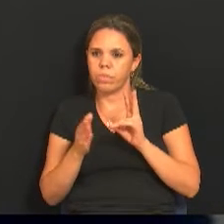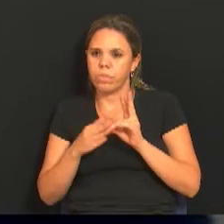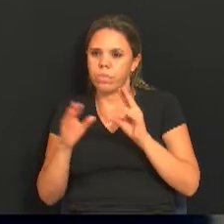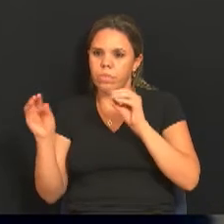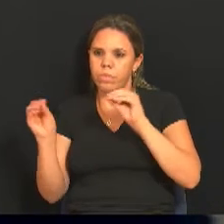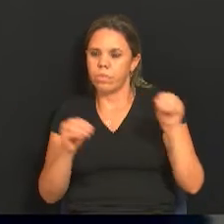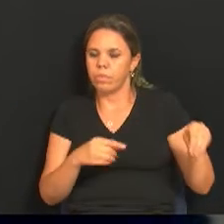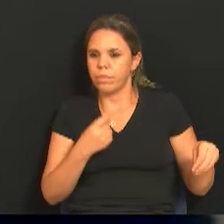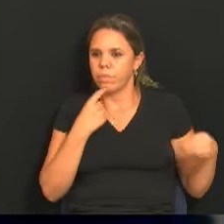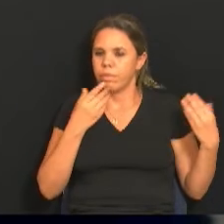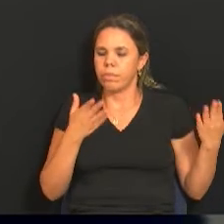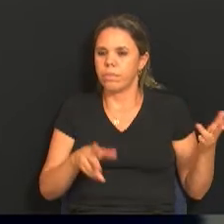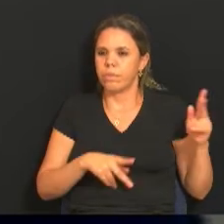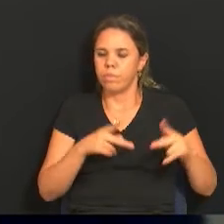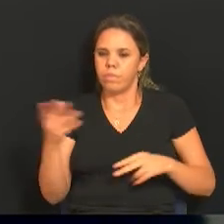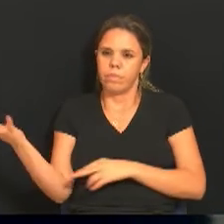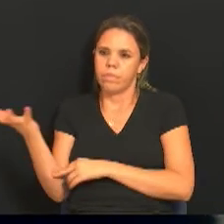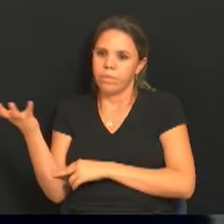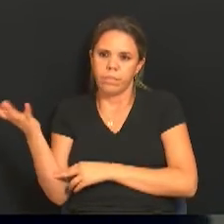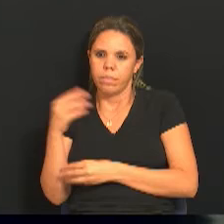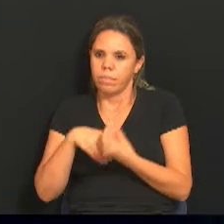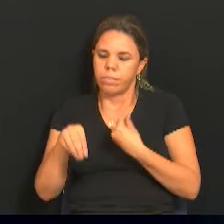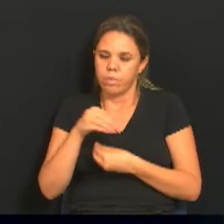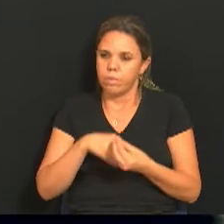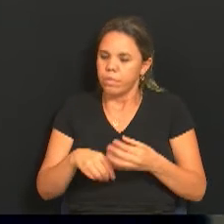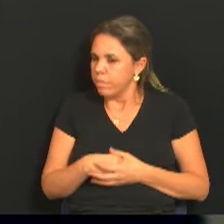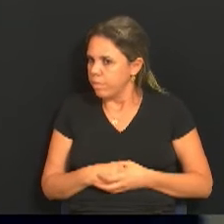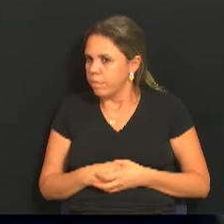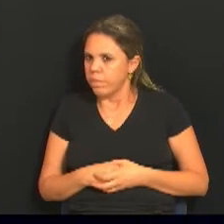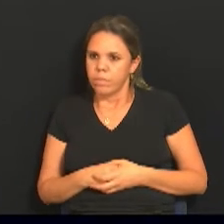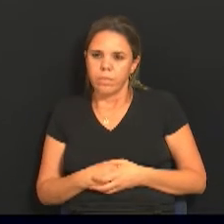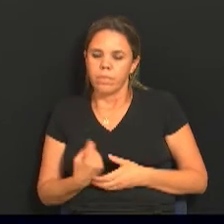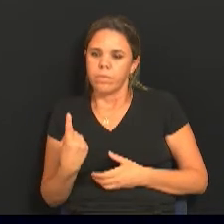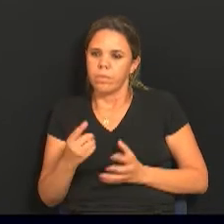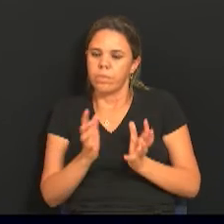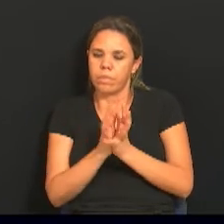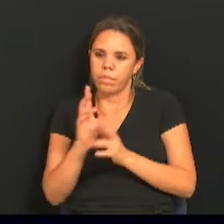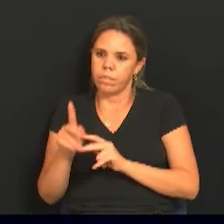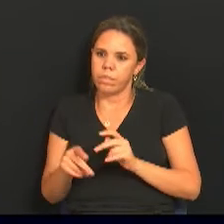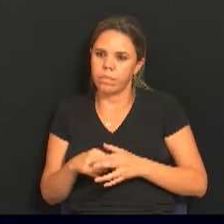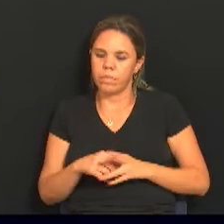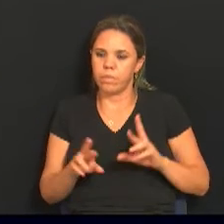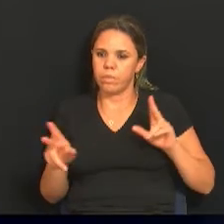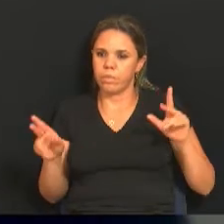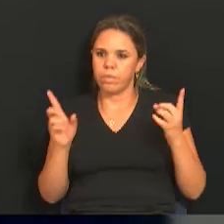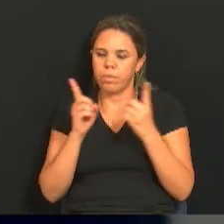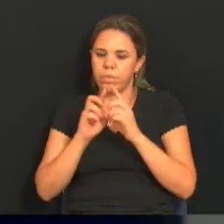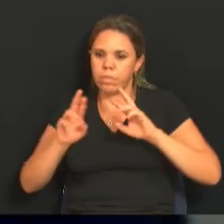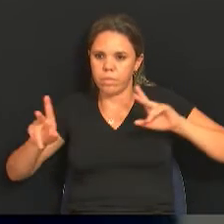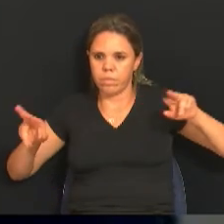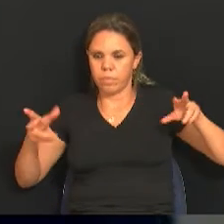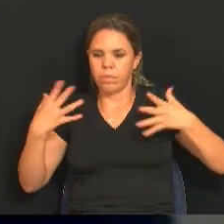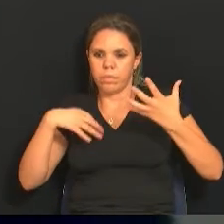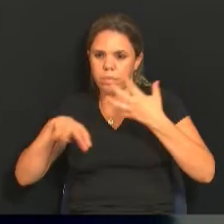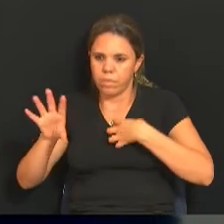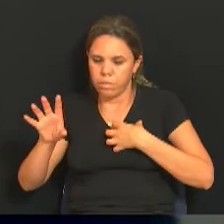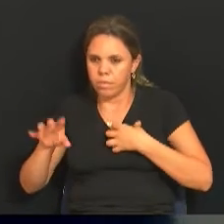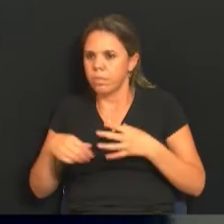A população de rua ela é muito heterogênea. E para cada população, né, o atendimento, o olhar, ele